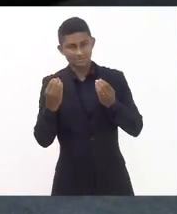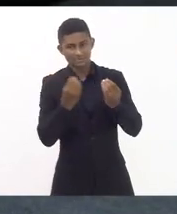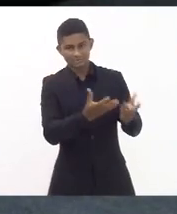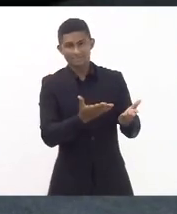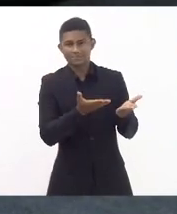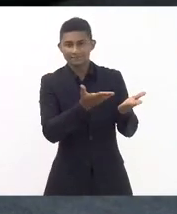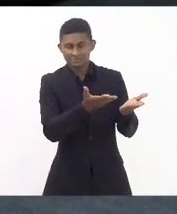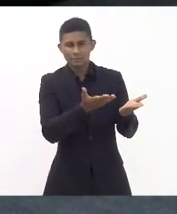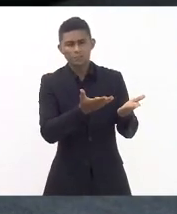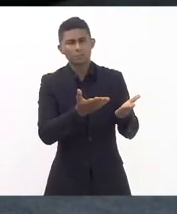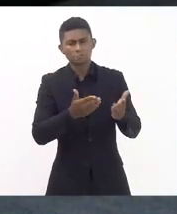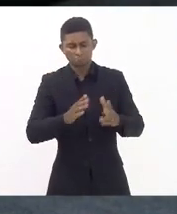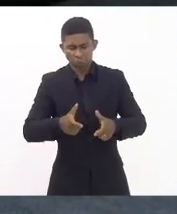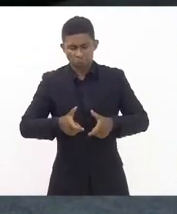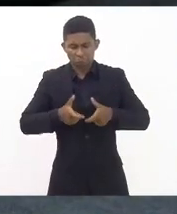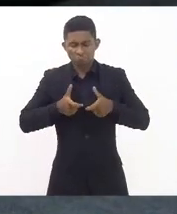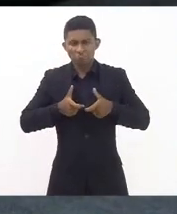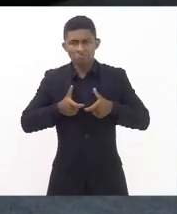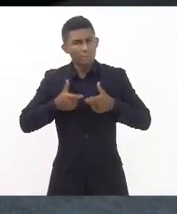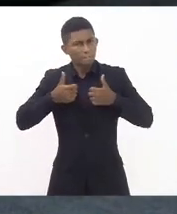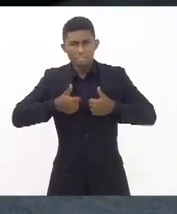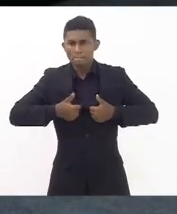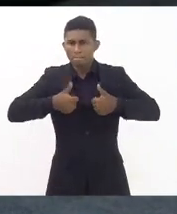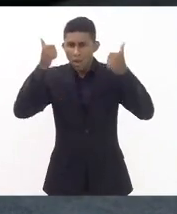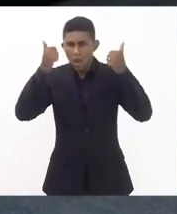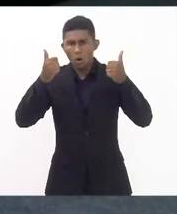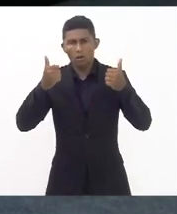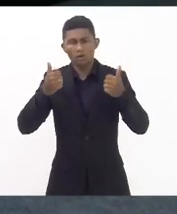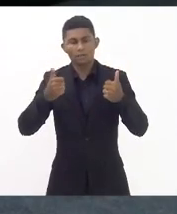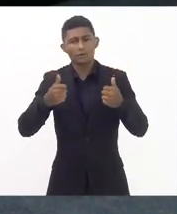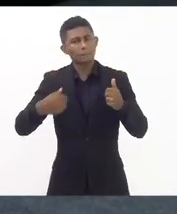melhor honraria que a casa pode dar